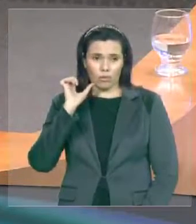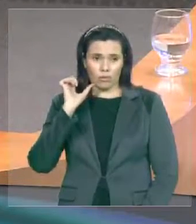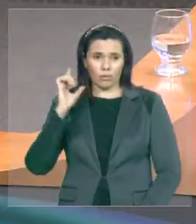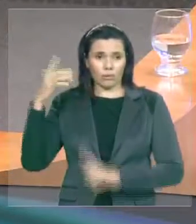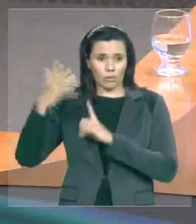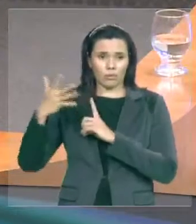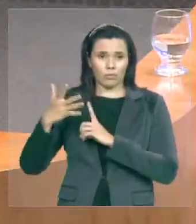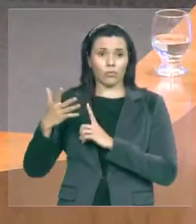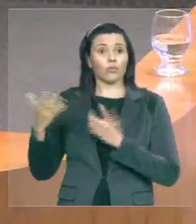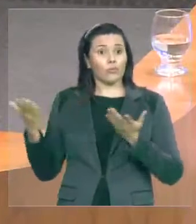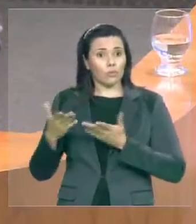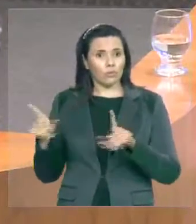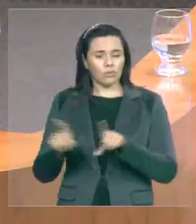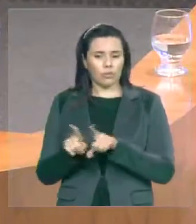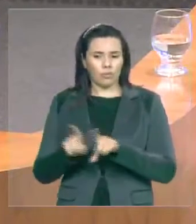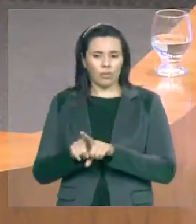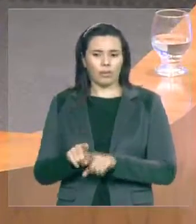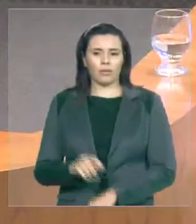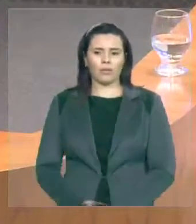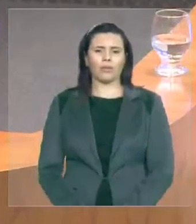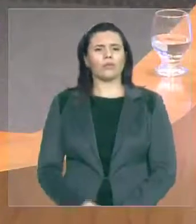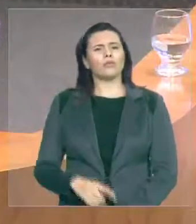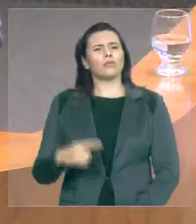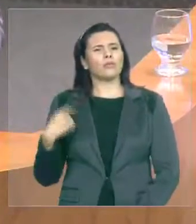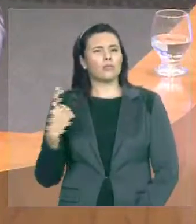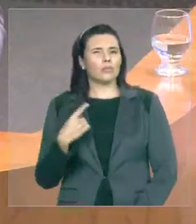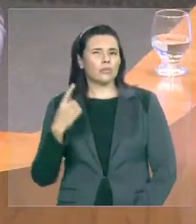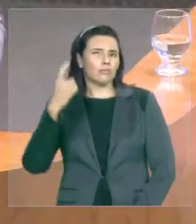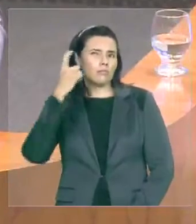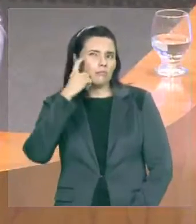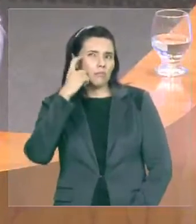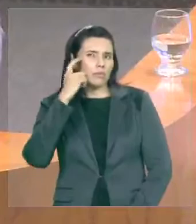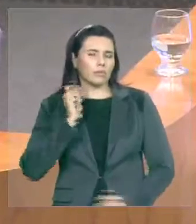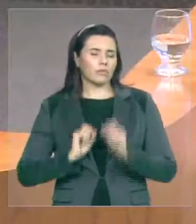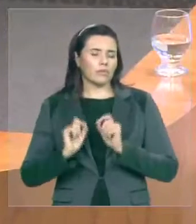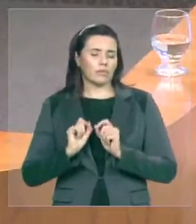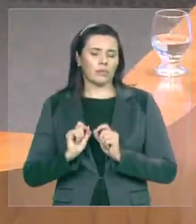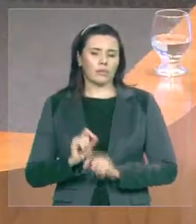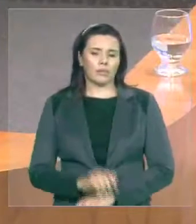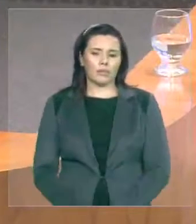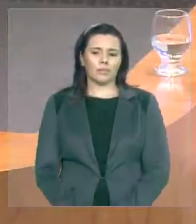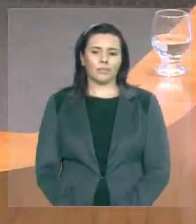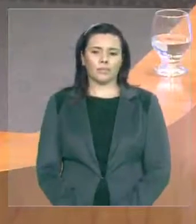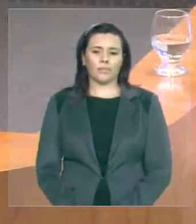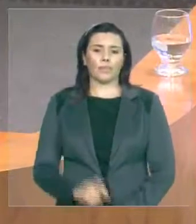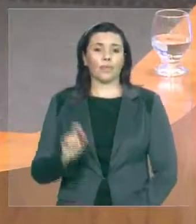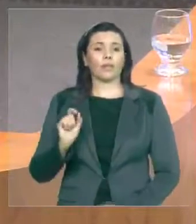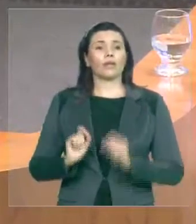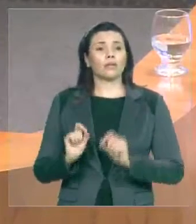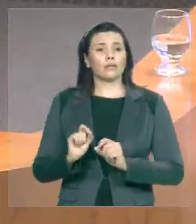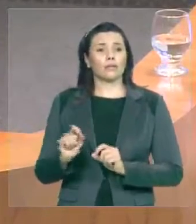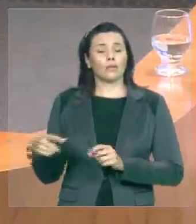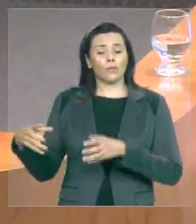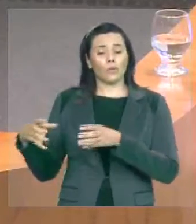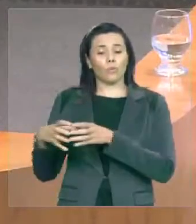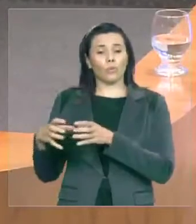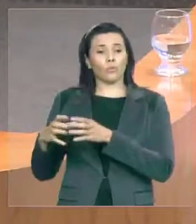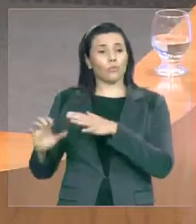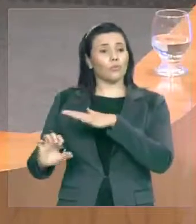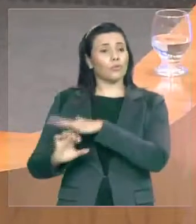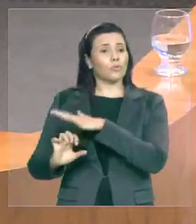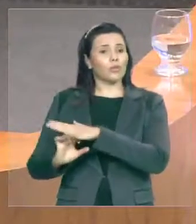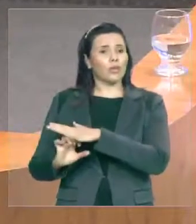outros achávamos que os empresários não iriam ingressar